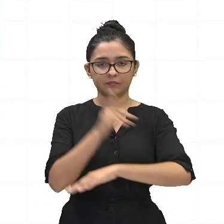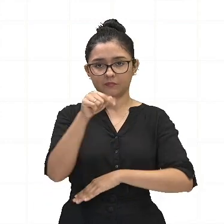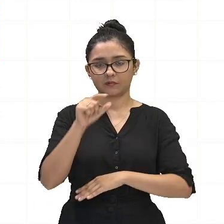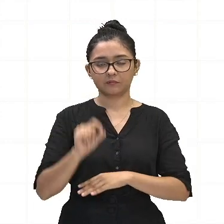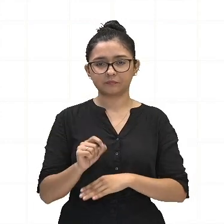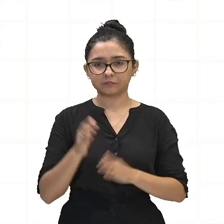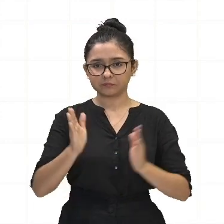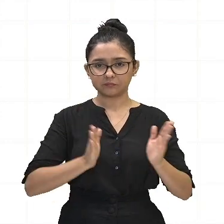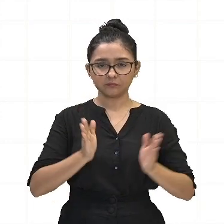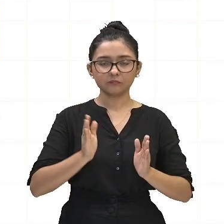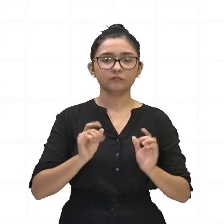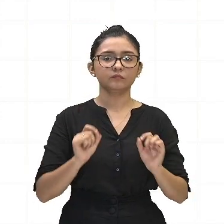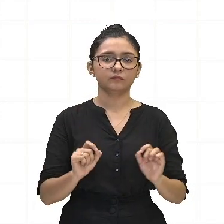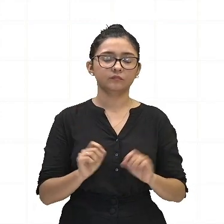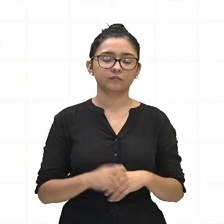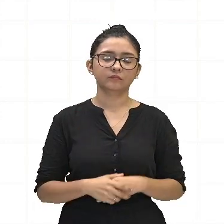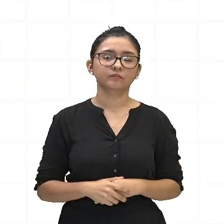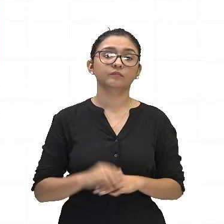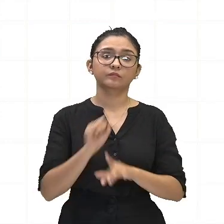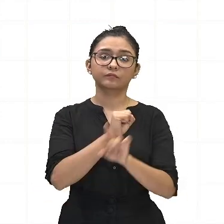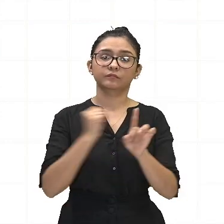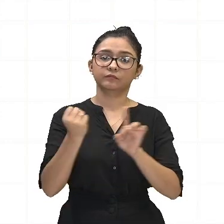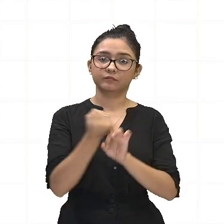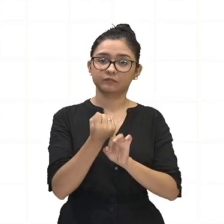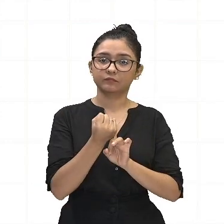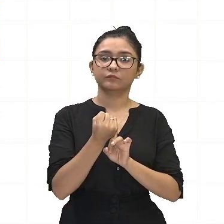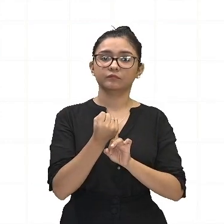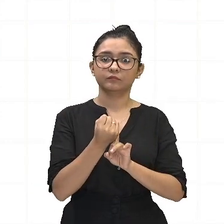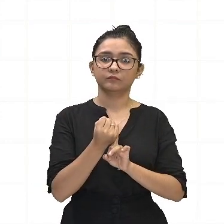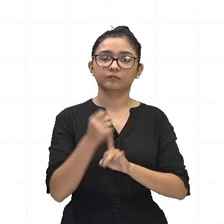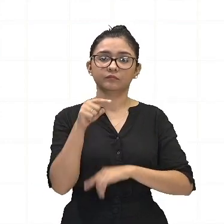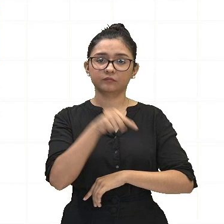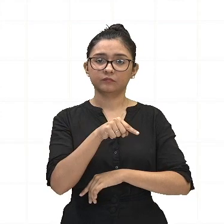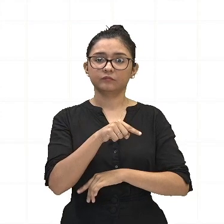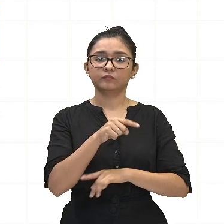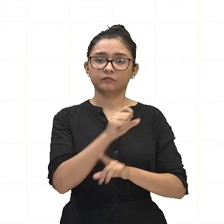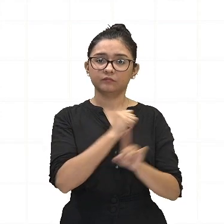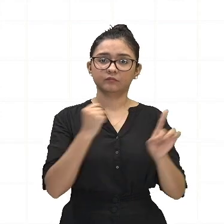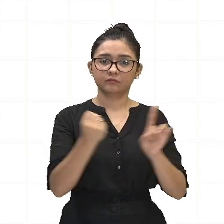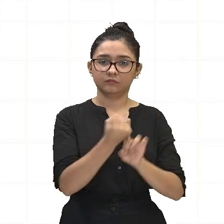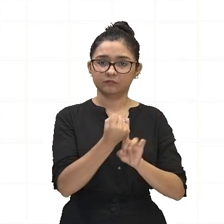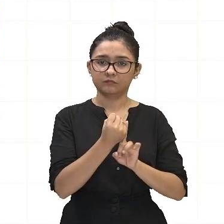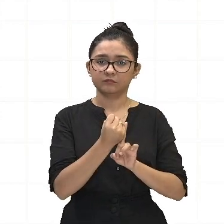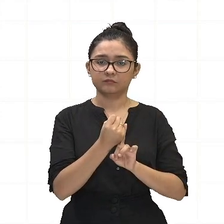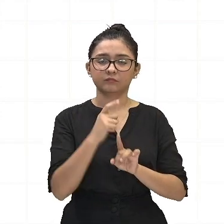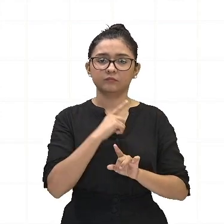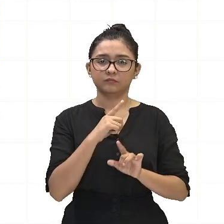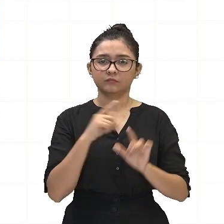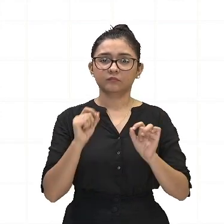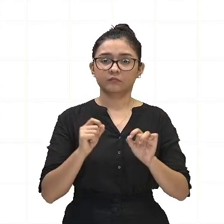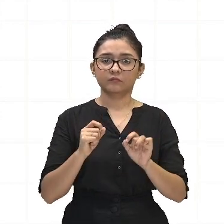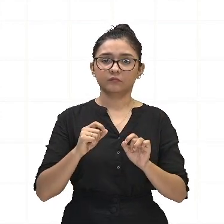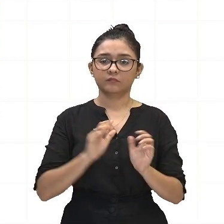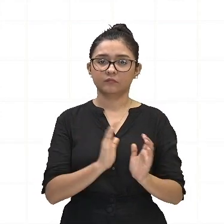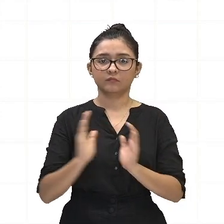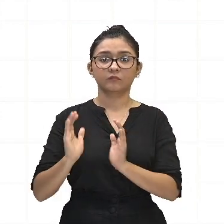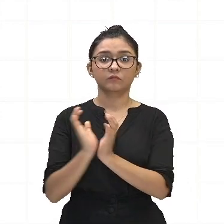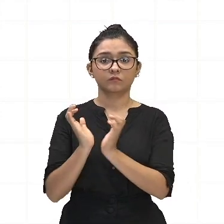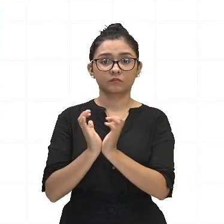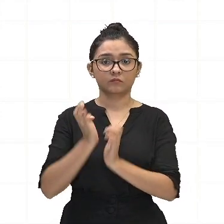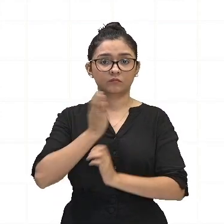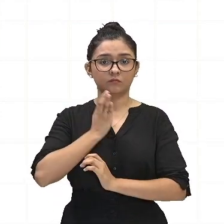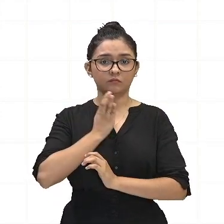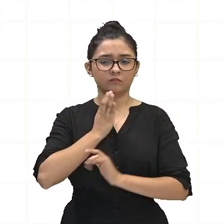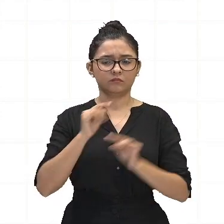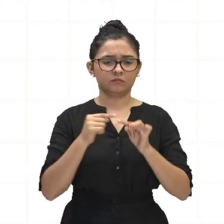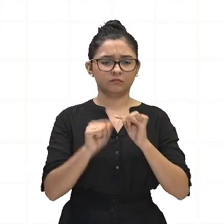aquela fase em que a sociedade estava altamente estratificada e a burguesia, ela não